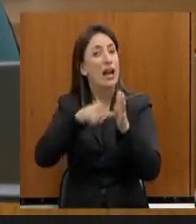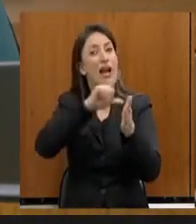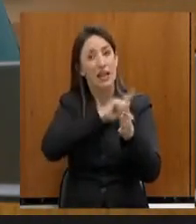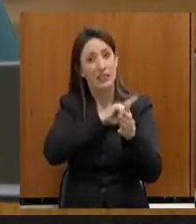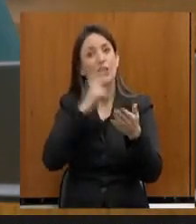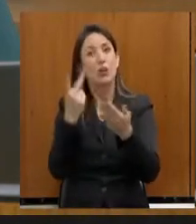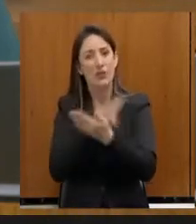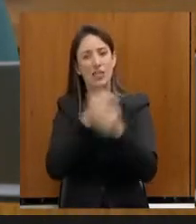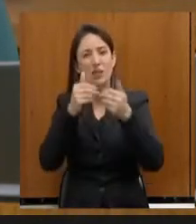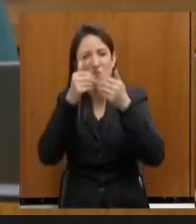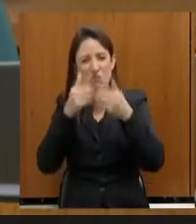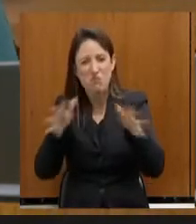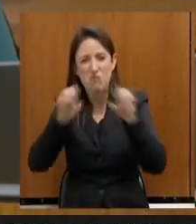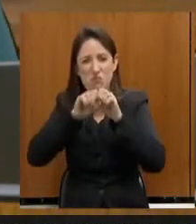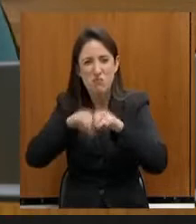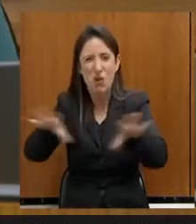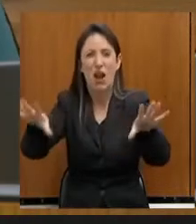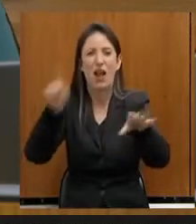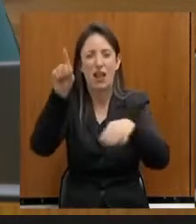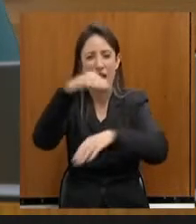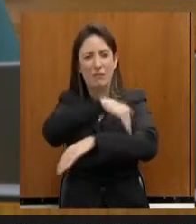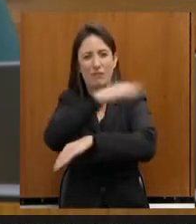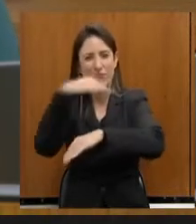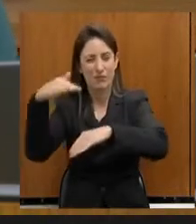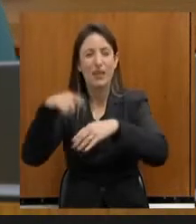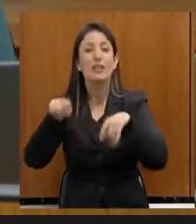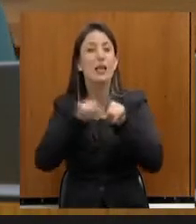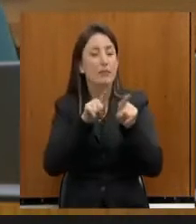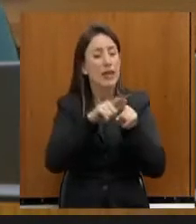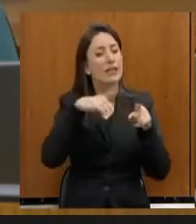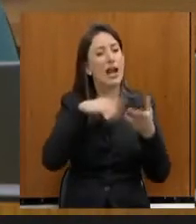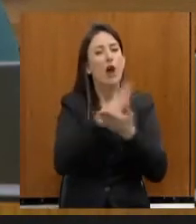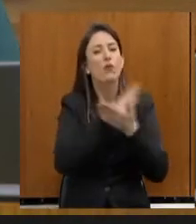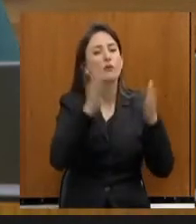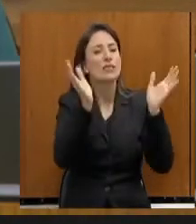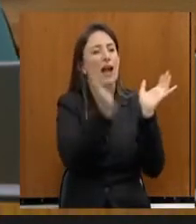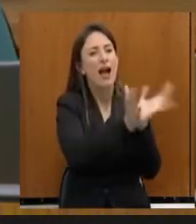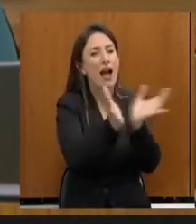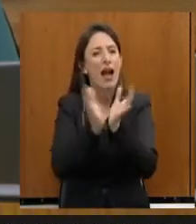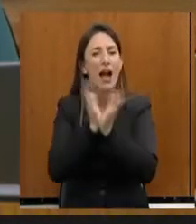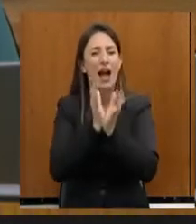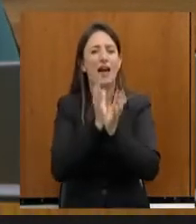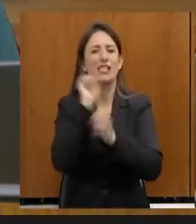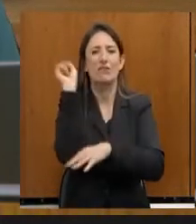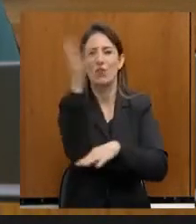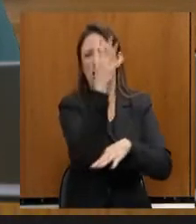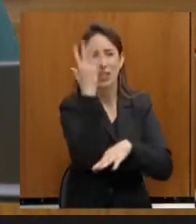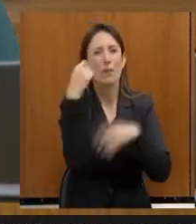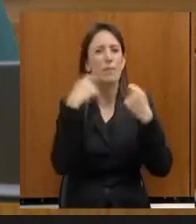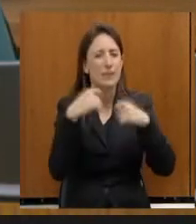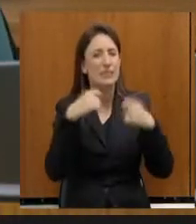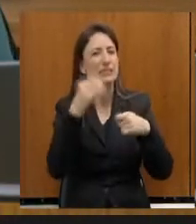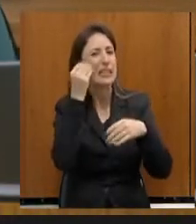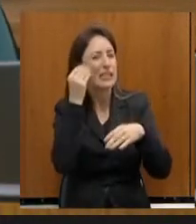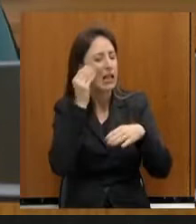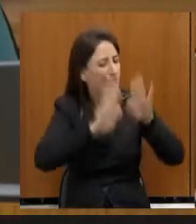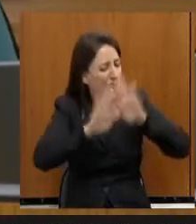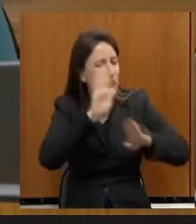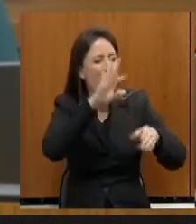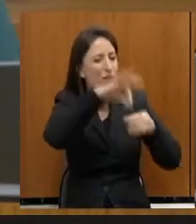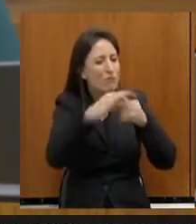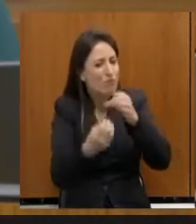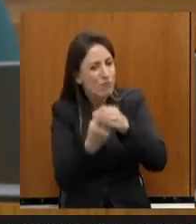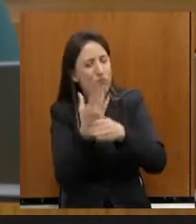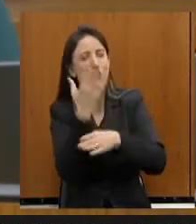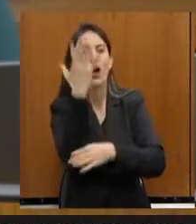Florestal em área de preservação permanente propriedades rurais ali no entorno temos um